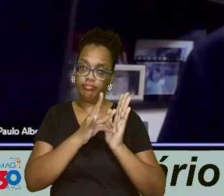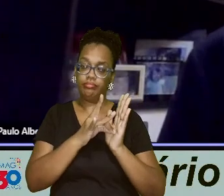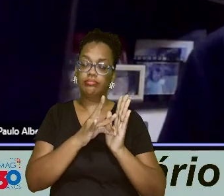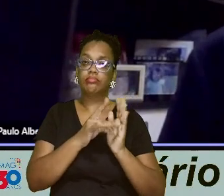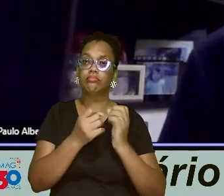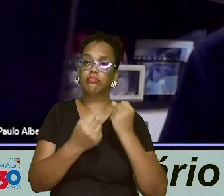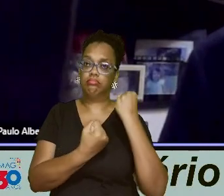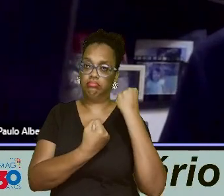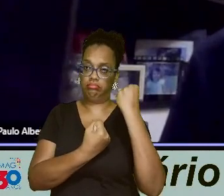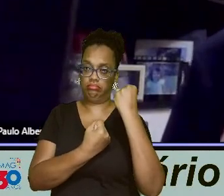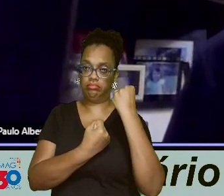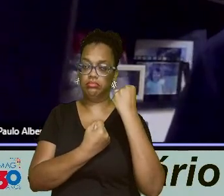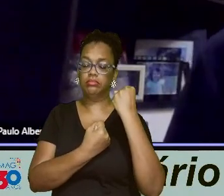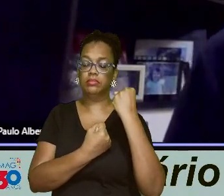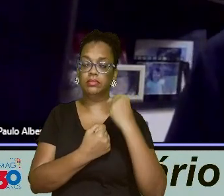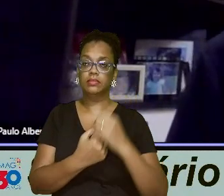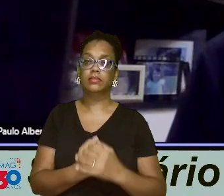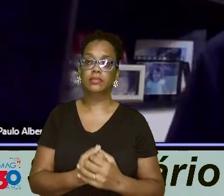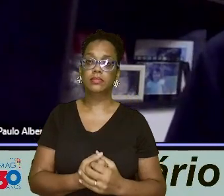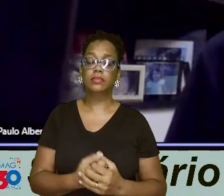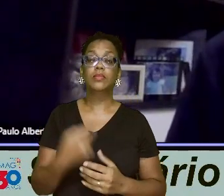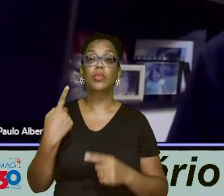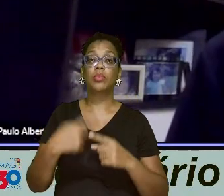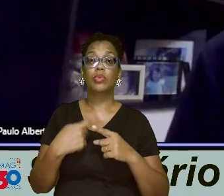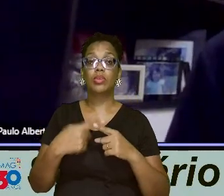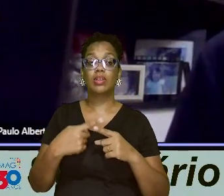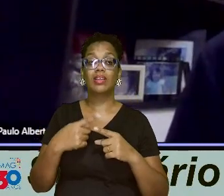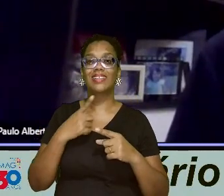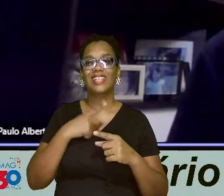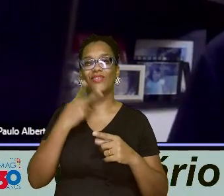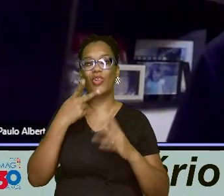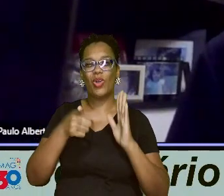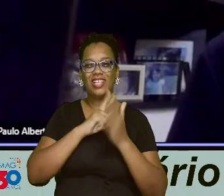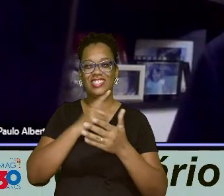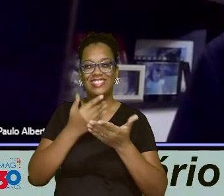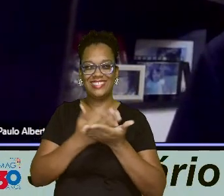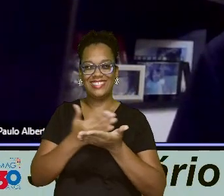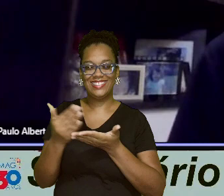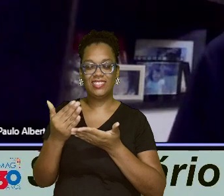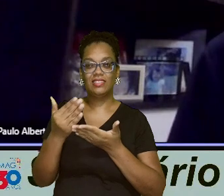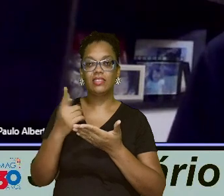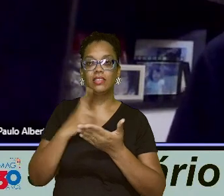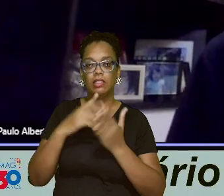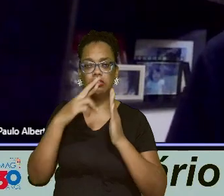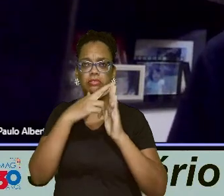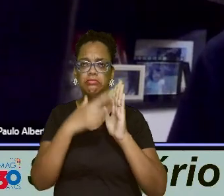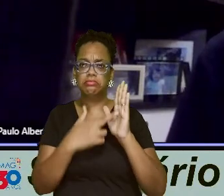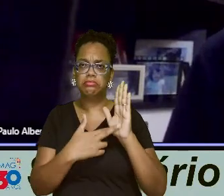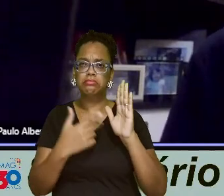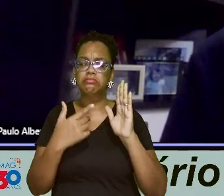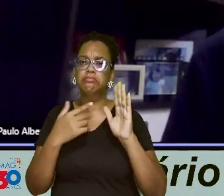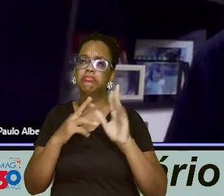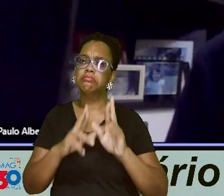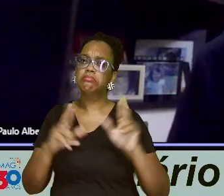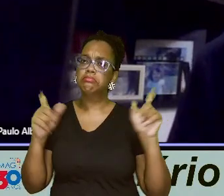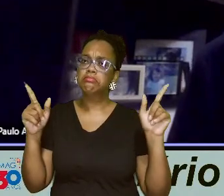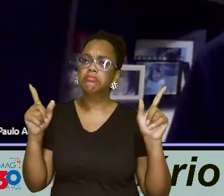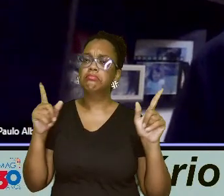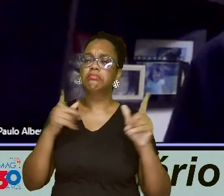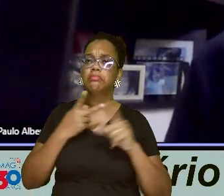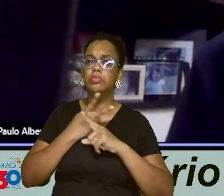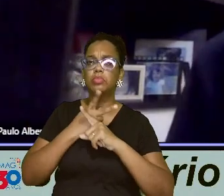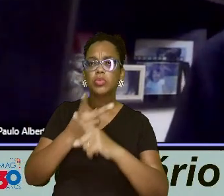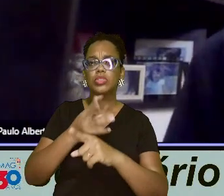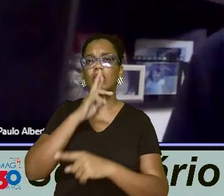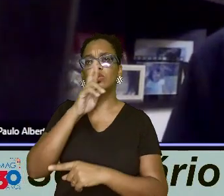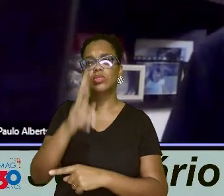e porque ele disciplinou, como eu já disse no início, um verdadeiro regime de tutela jurisdicional diferenciado em busca de um resultado útil do